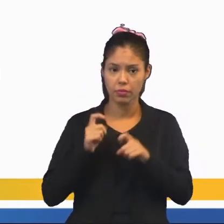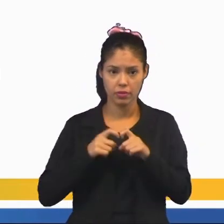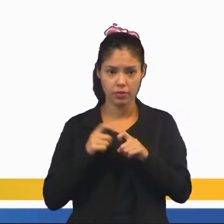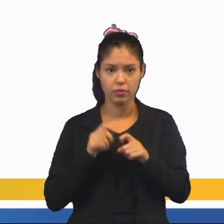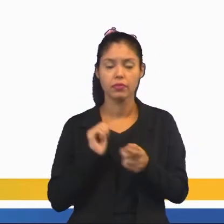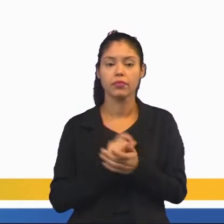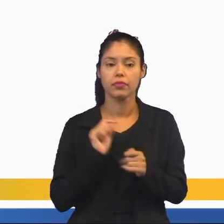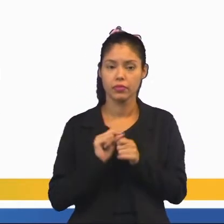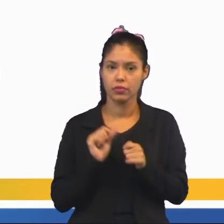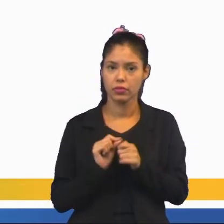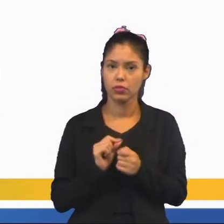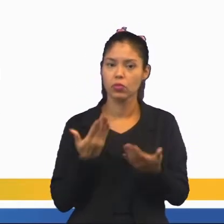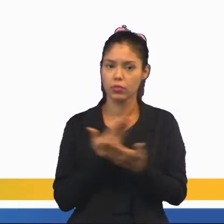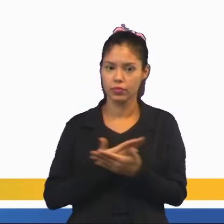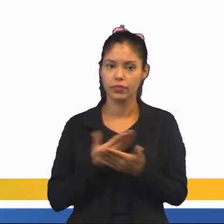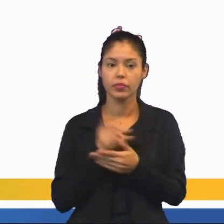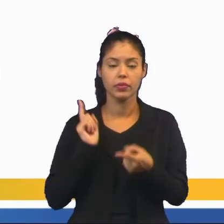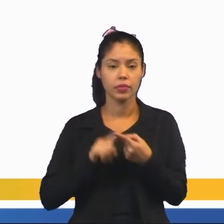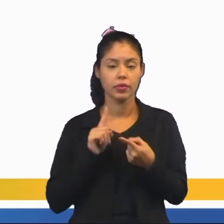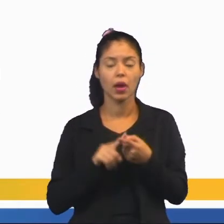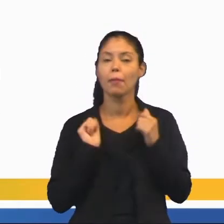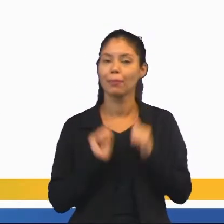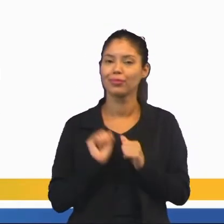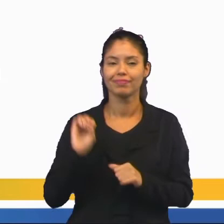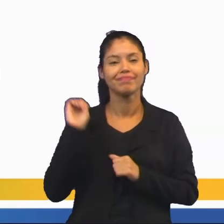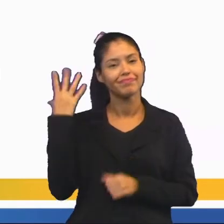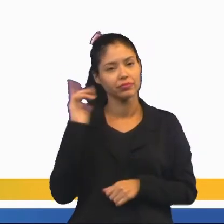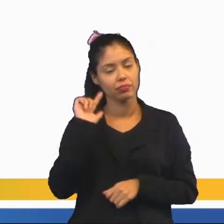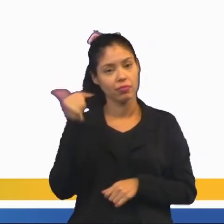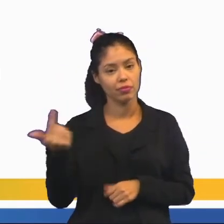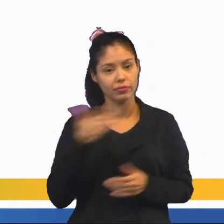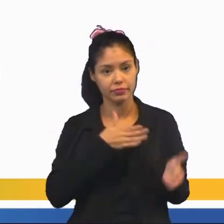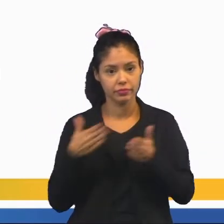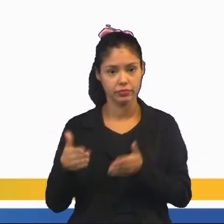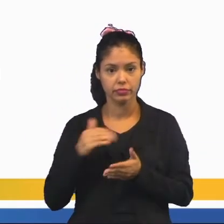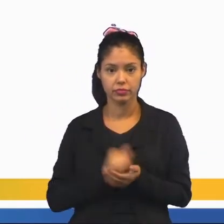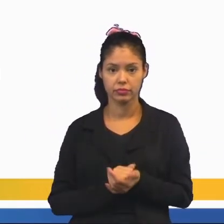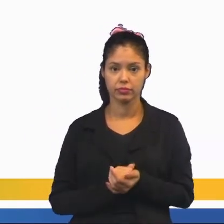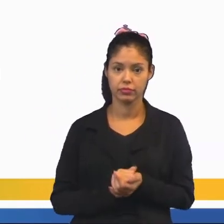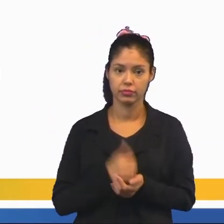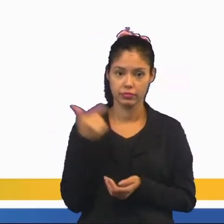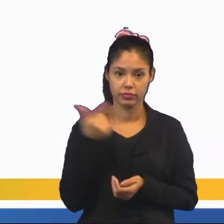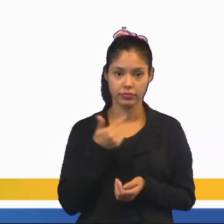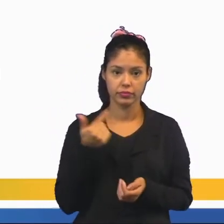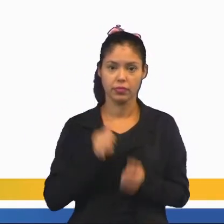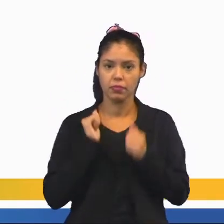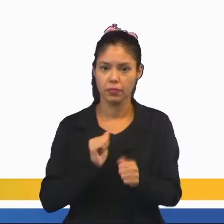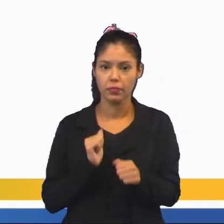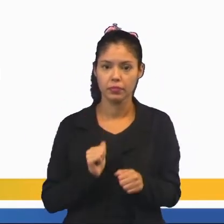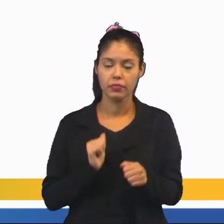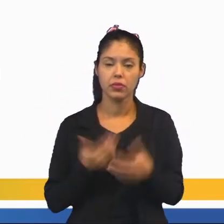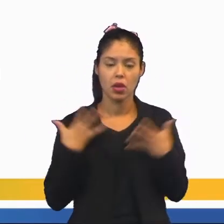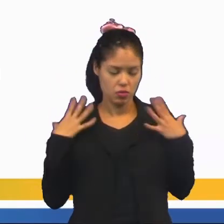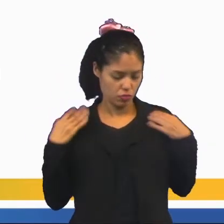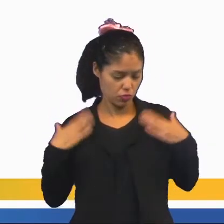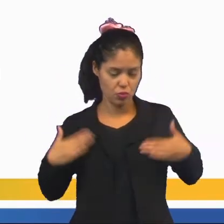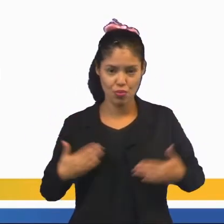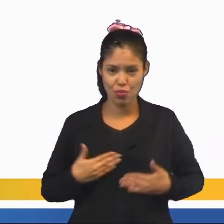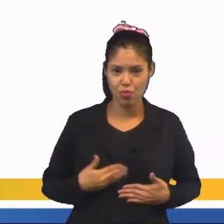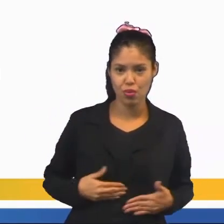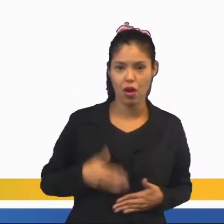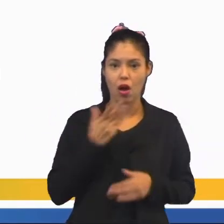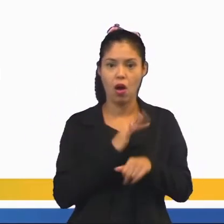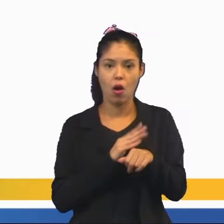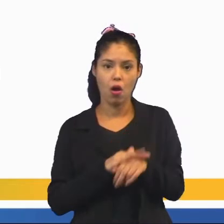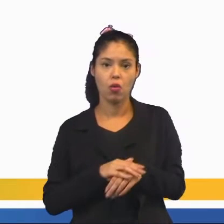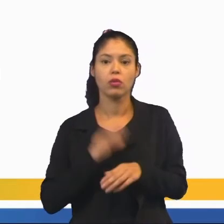para fazer logo o tratamento, porque senão ela vai aí para uma outra fase. Secundária, pode ocorrer manchas no corpo, isso aí